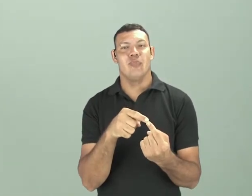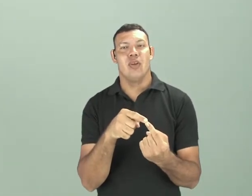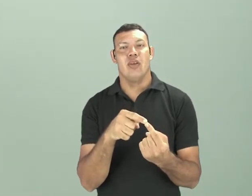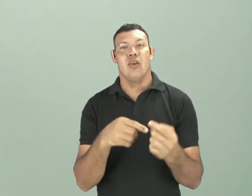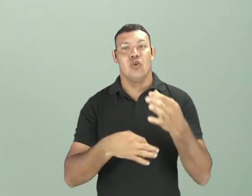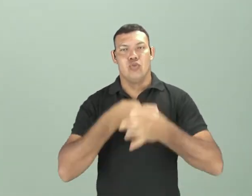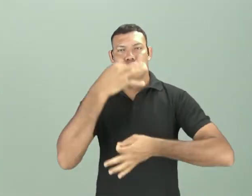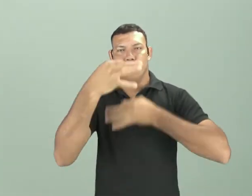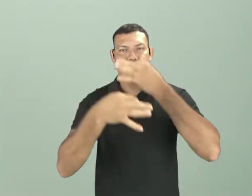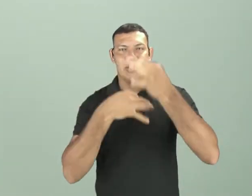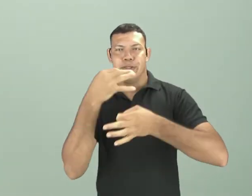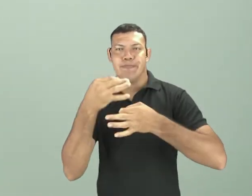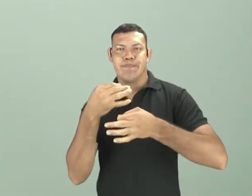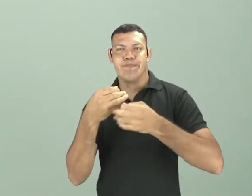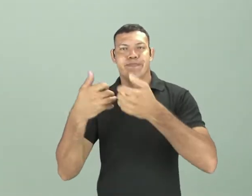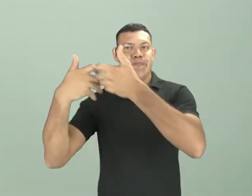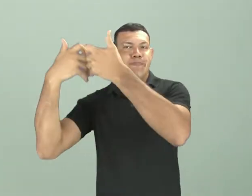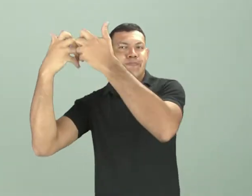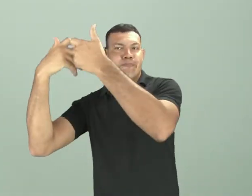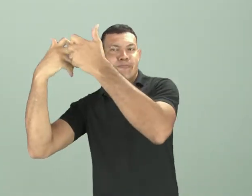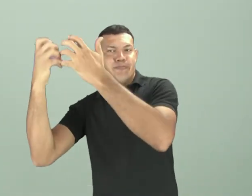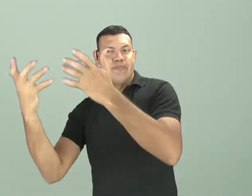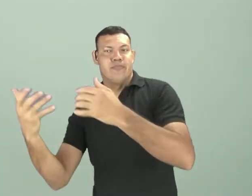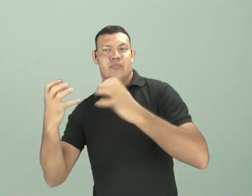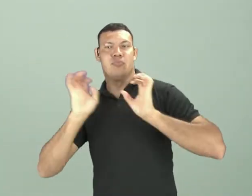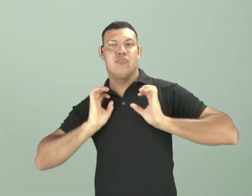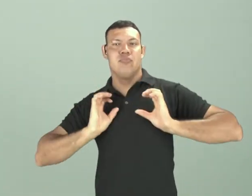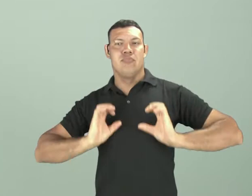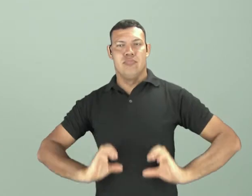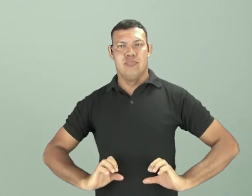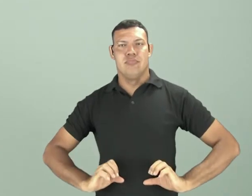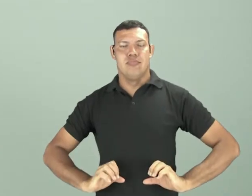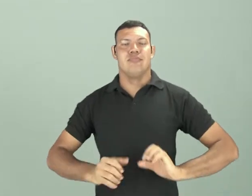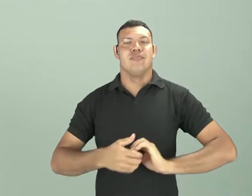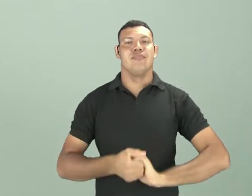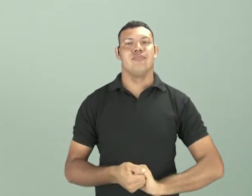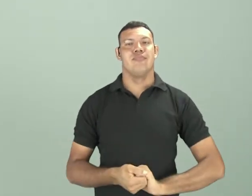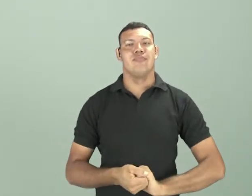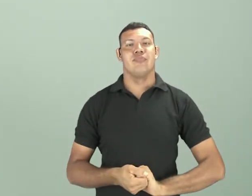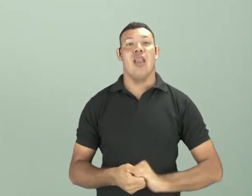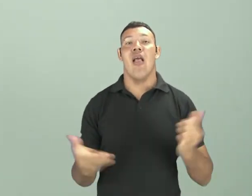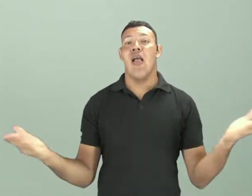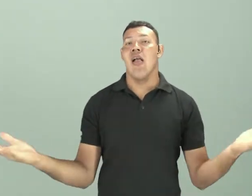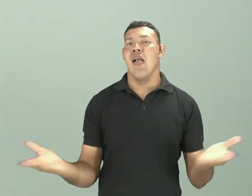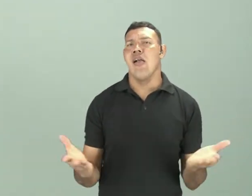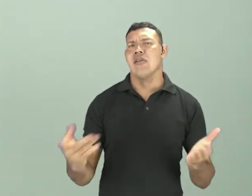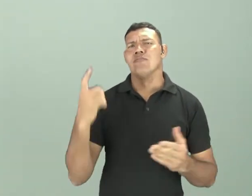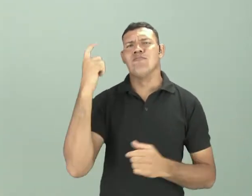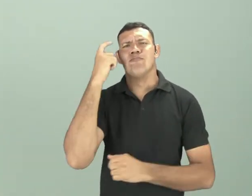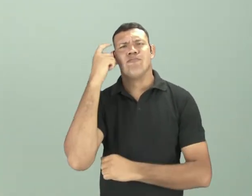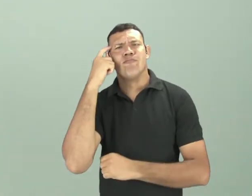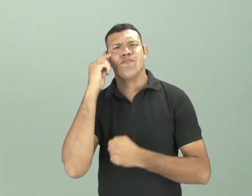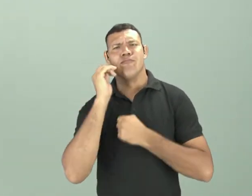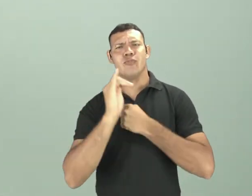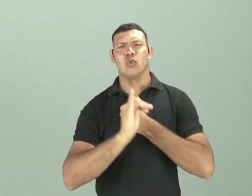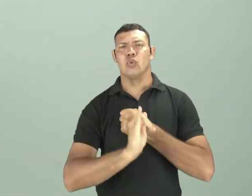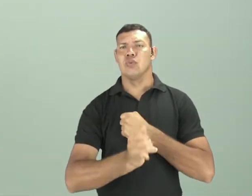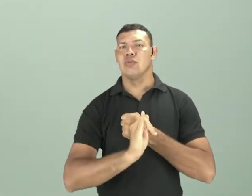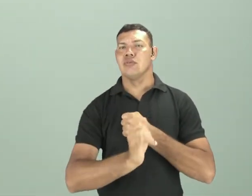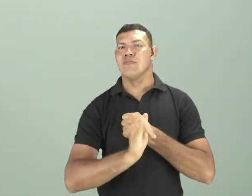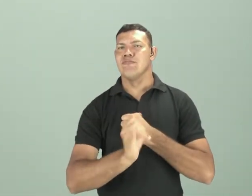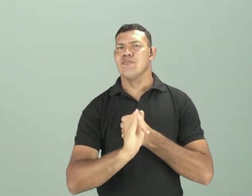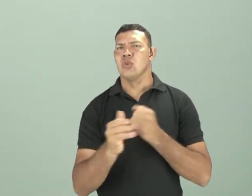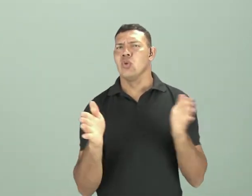sobre a vida e os comportamentos humanos. Vamos lá? Agora, nós vamos pensar, se a crônica é